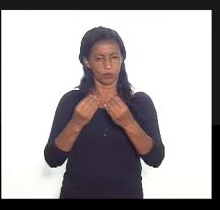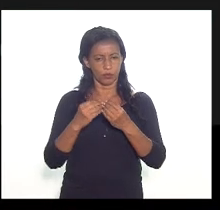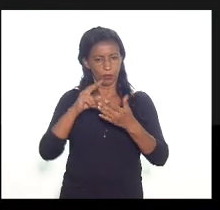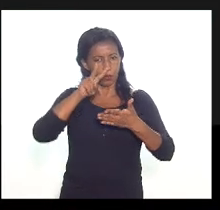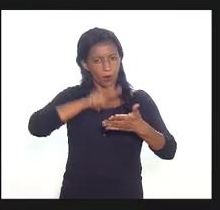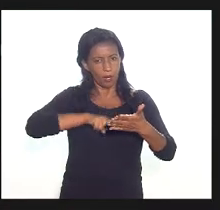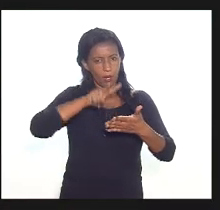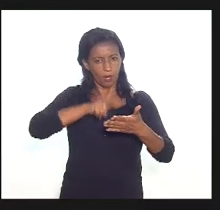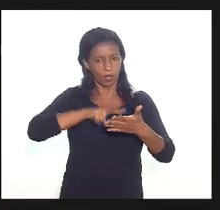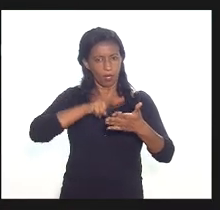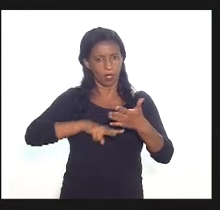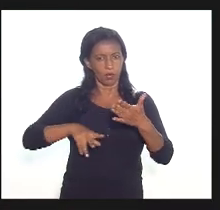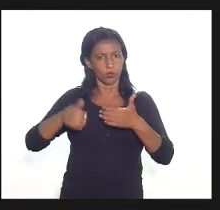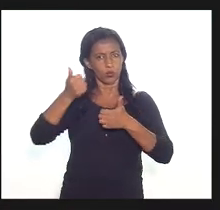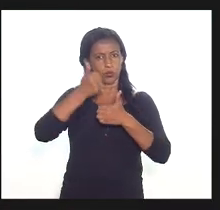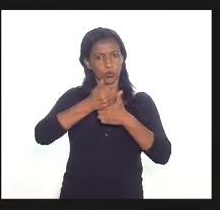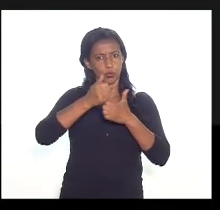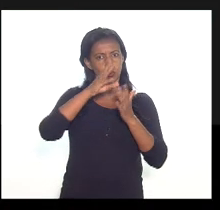que ele pudesse ler o substitutivo.